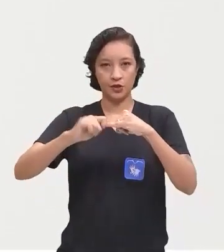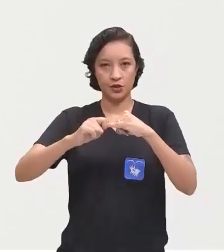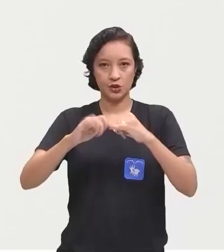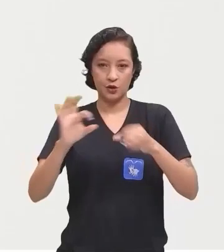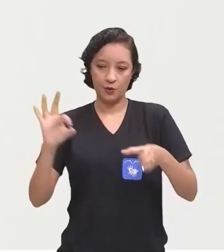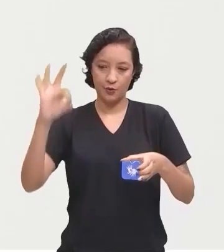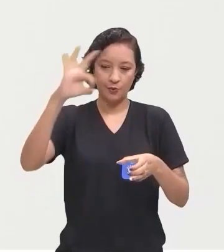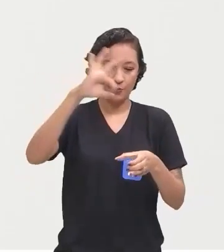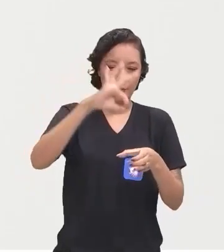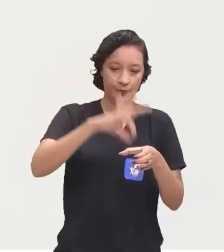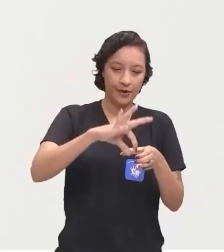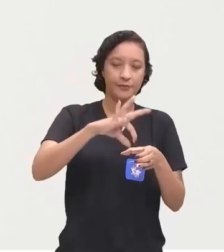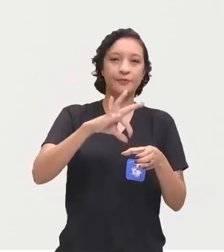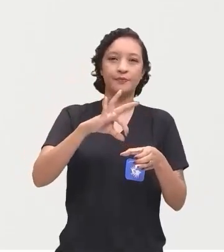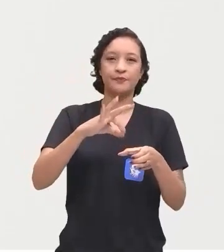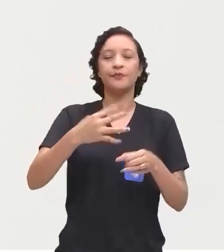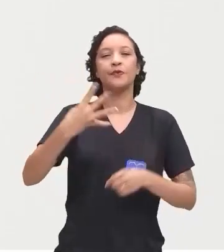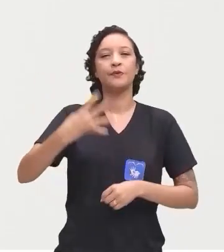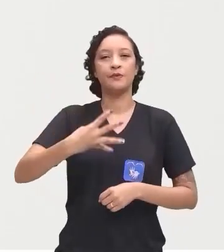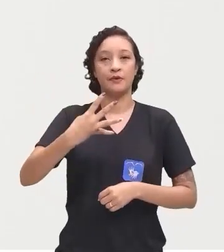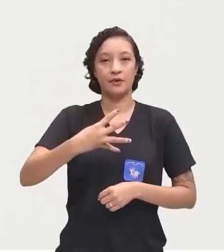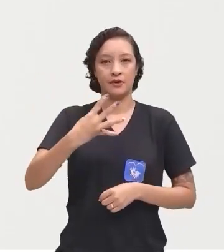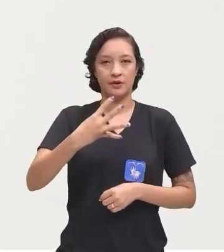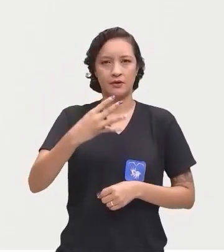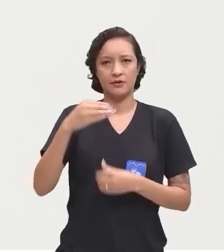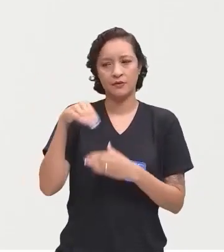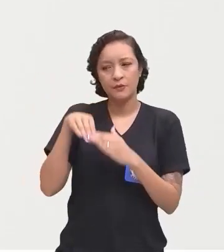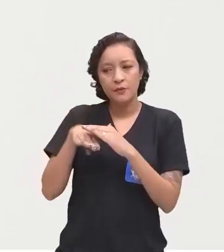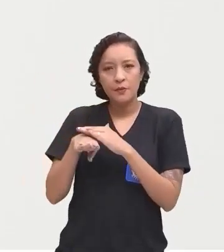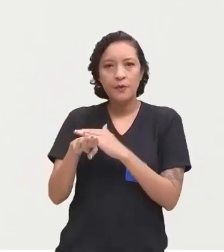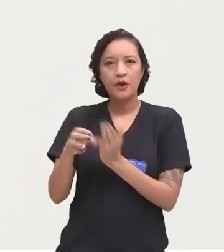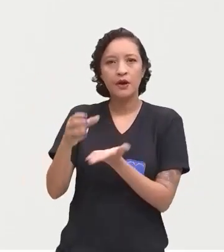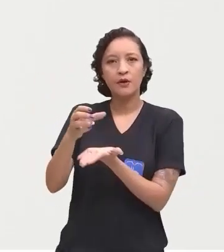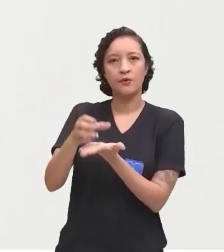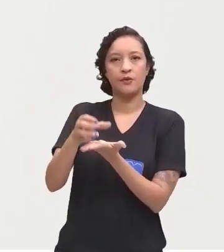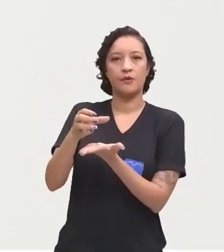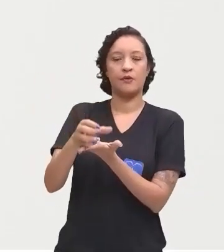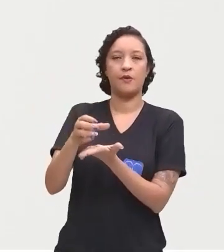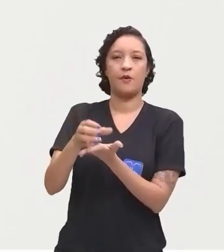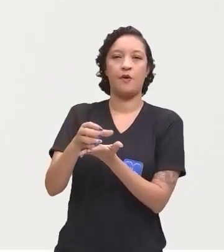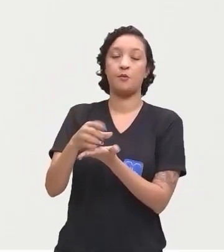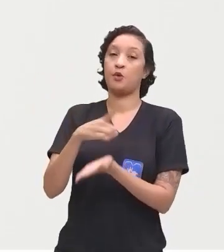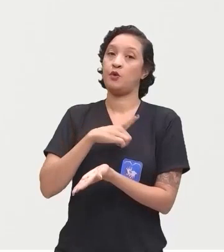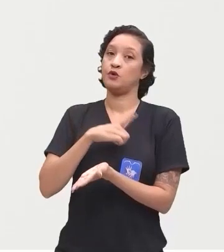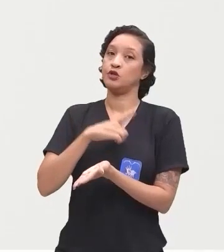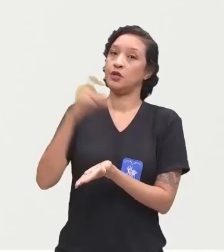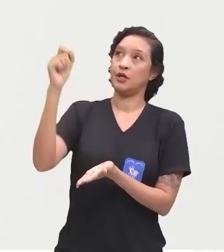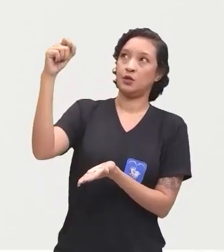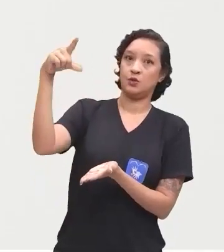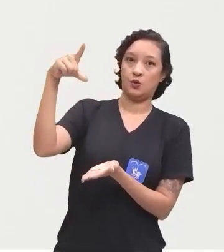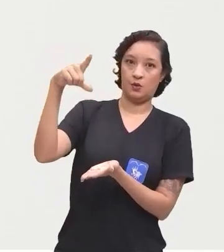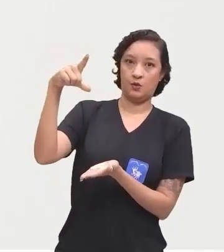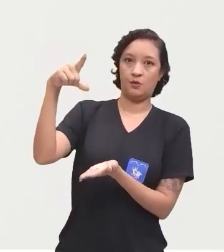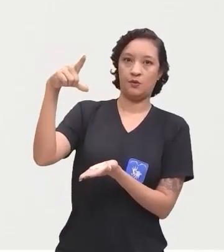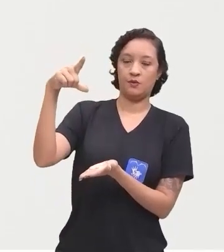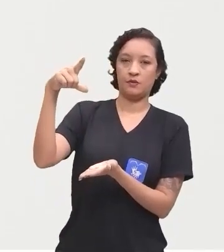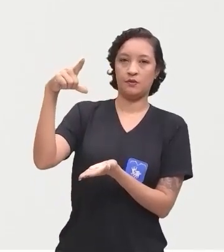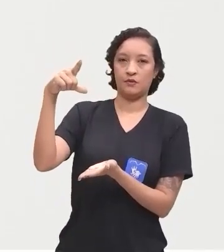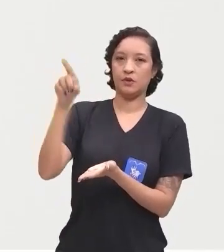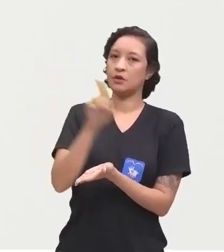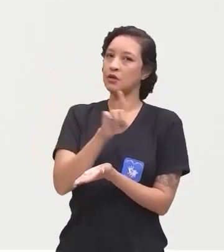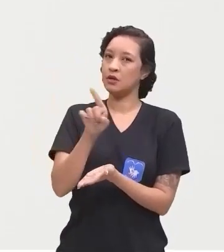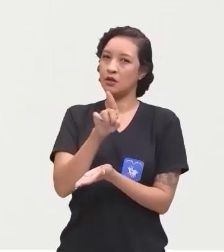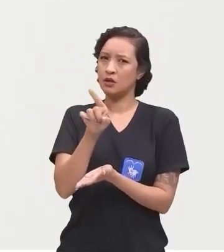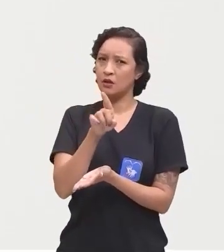algodão. Quarto, guarde o copo em um local iluminado pelo sol e não deixe o